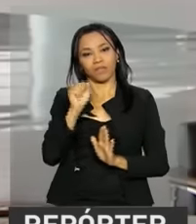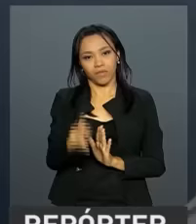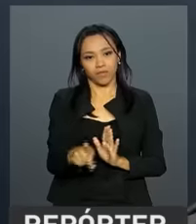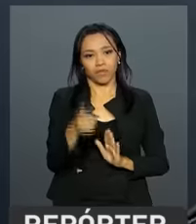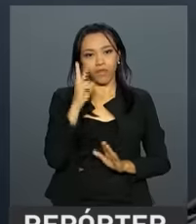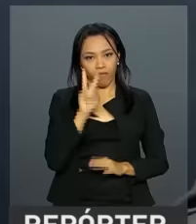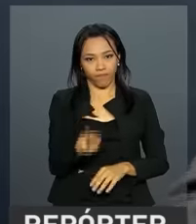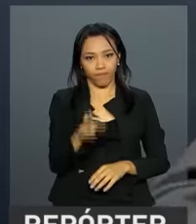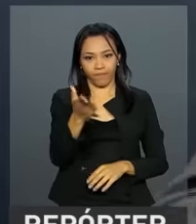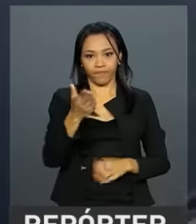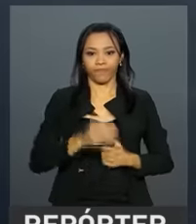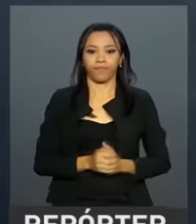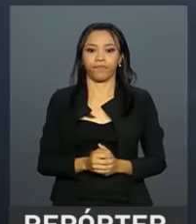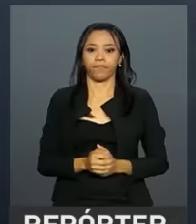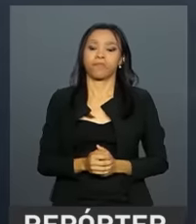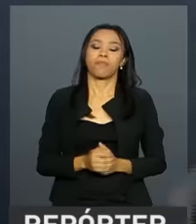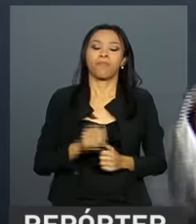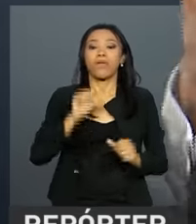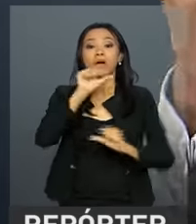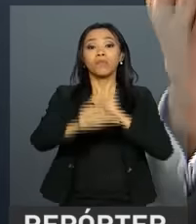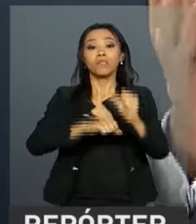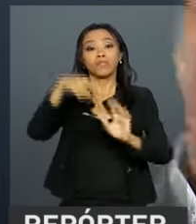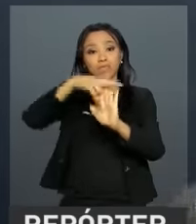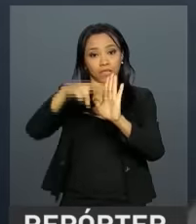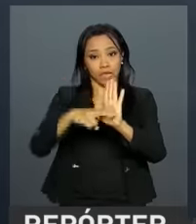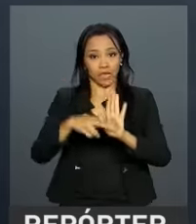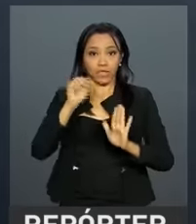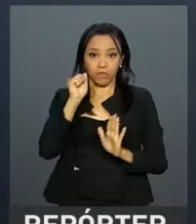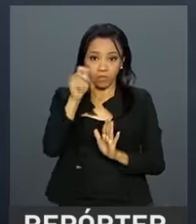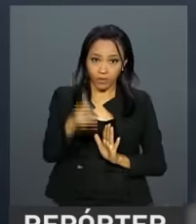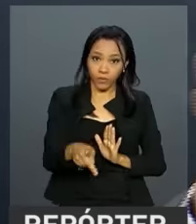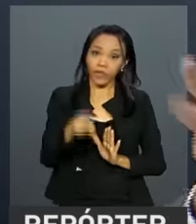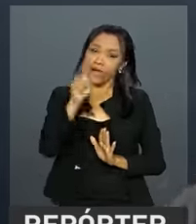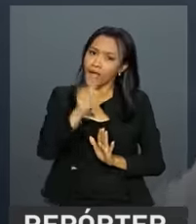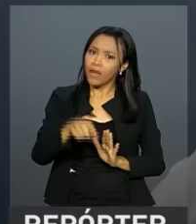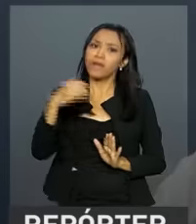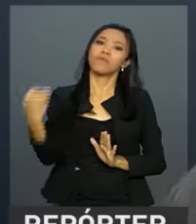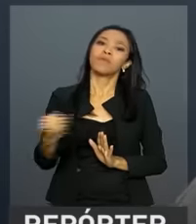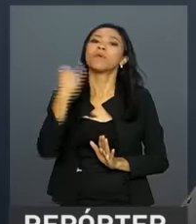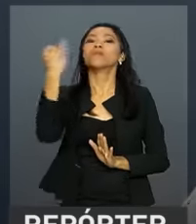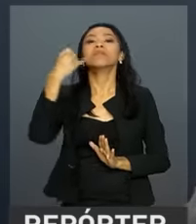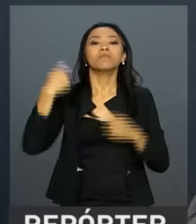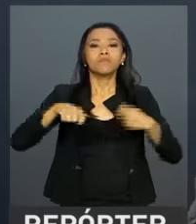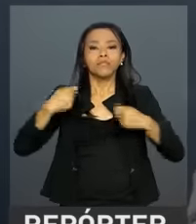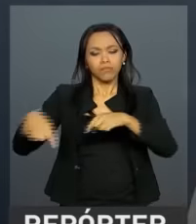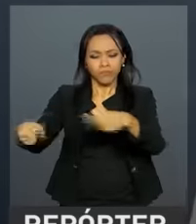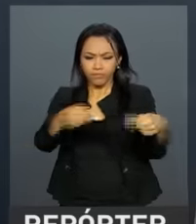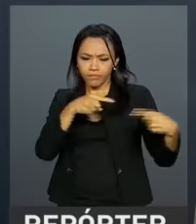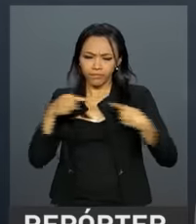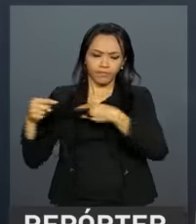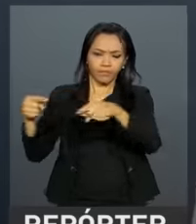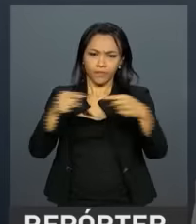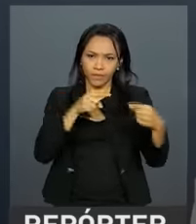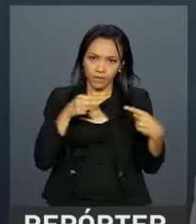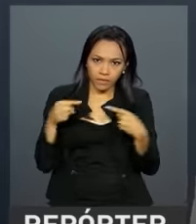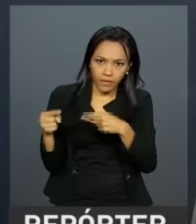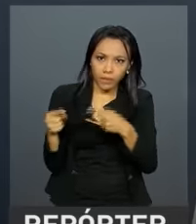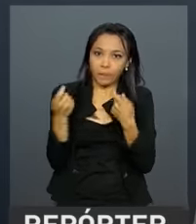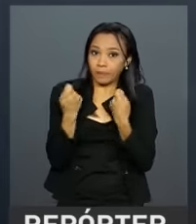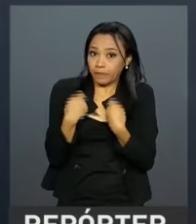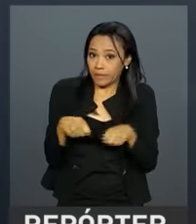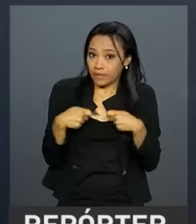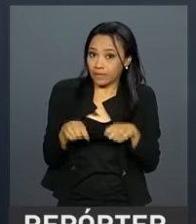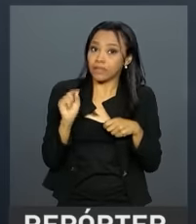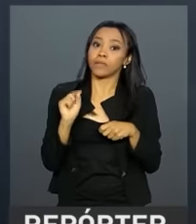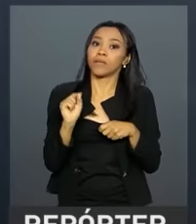Previdência a reforma da Previdência que é fundamental nós temos que debatê-la muito o palco próprio para debatê-la é precisamente